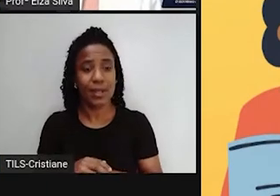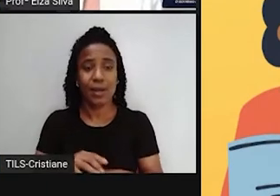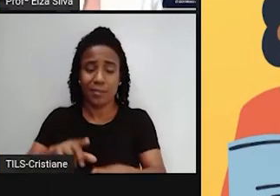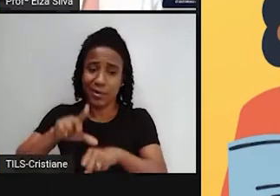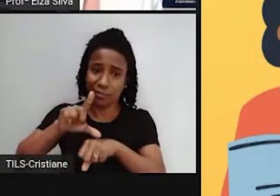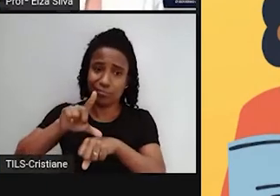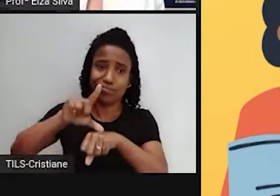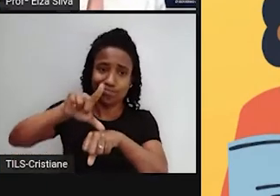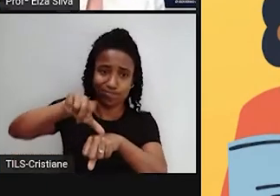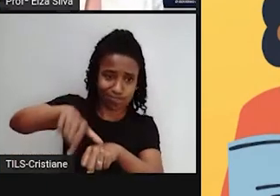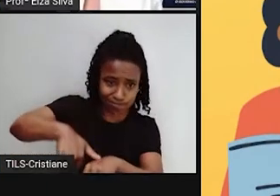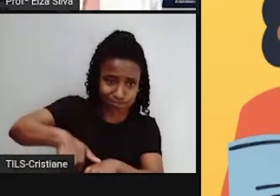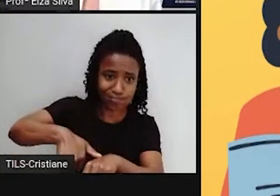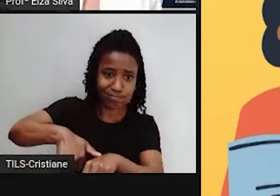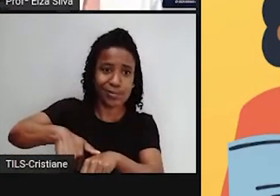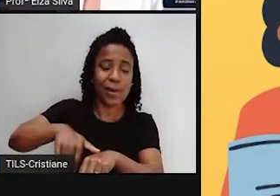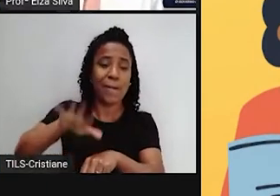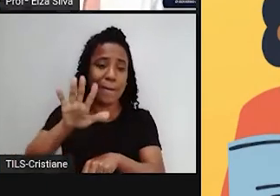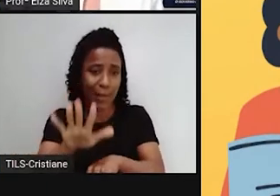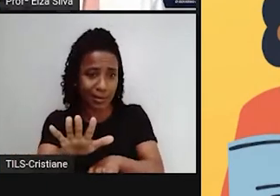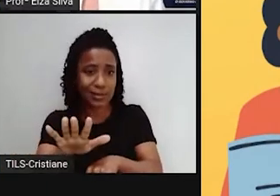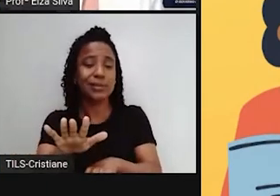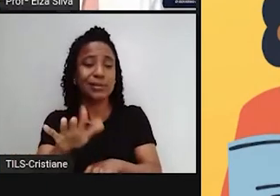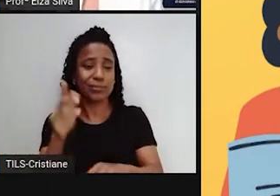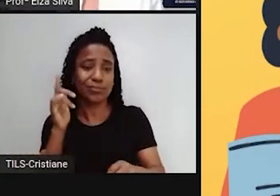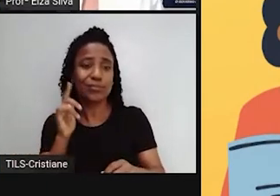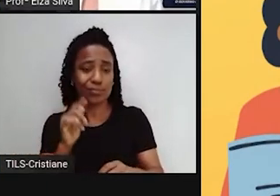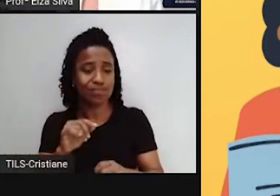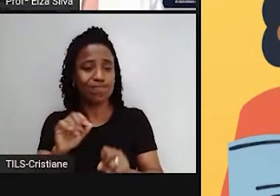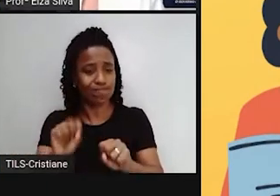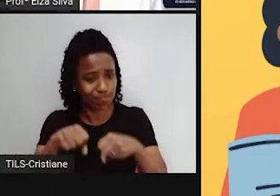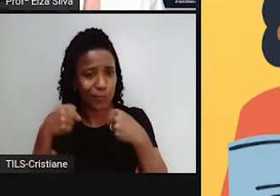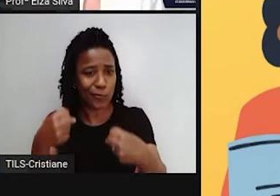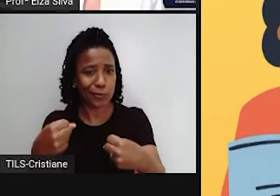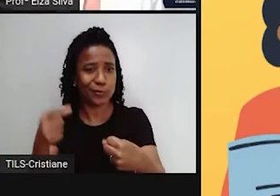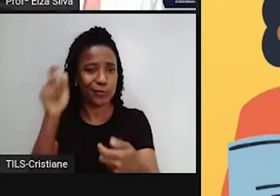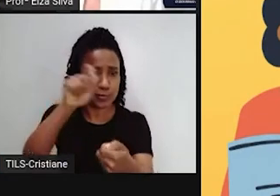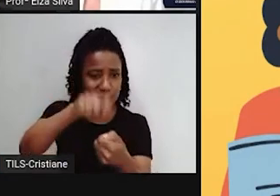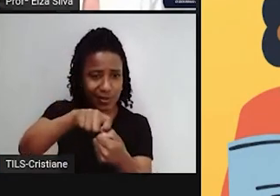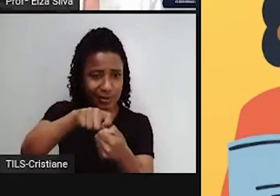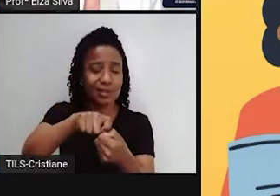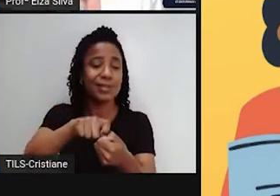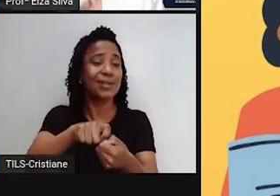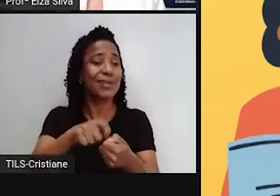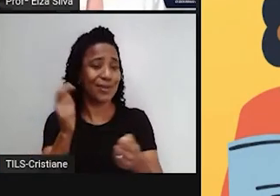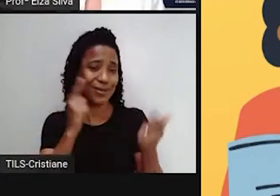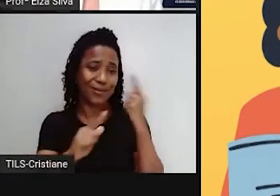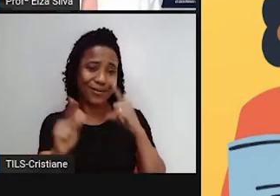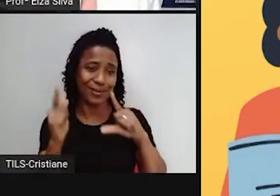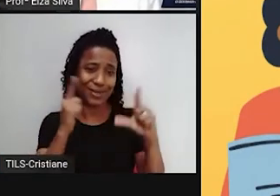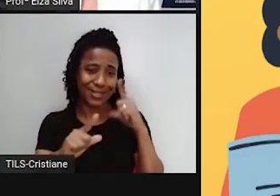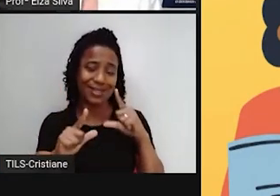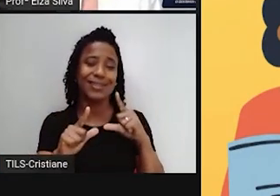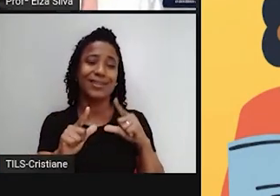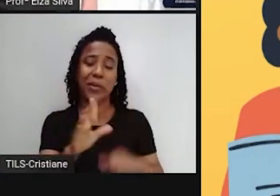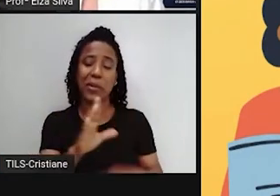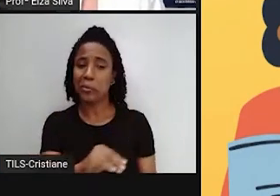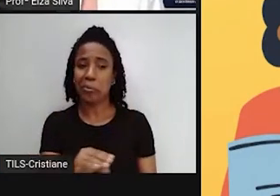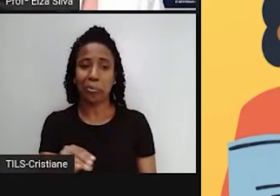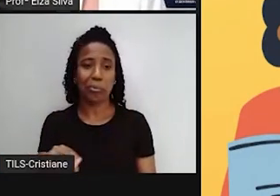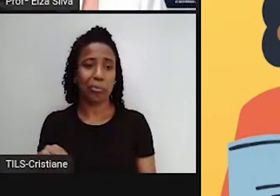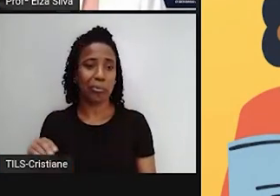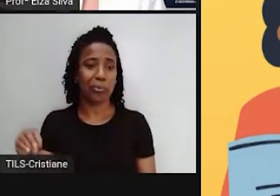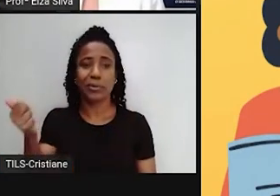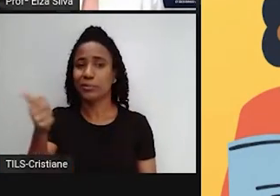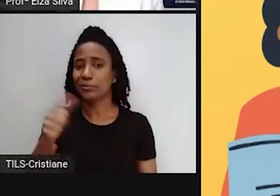de fazer o que tem que ser feito. Mesmo que você ache que já pode ser tarde, não deixe de fazer. Porque às